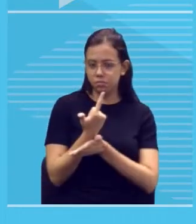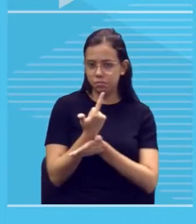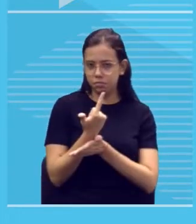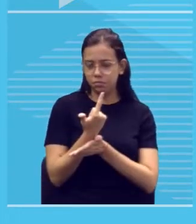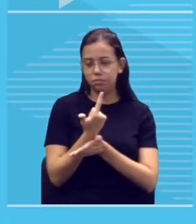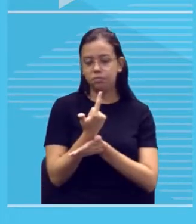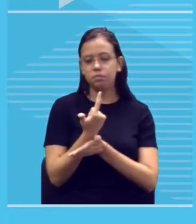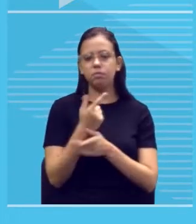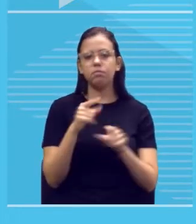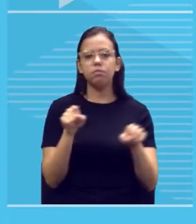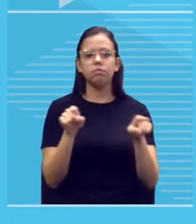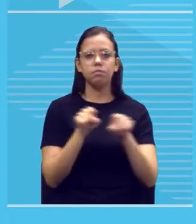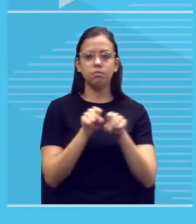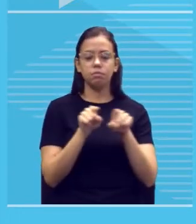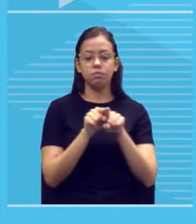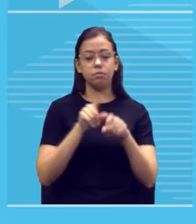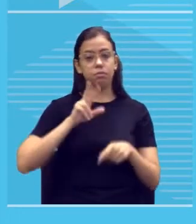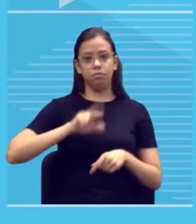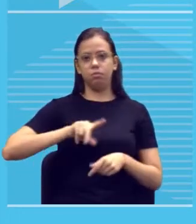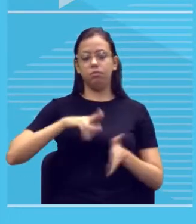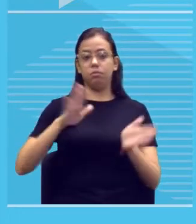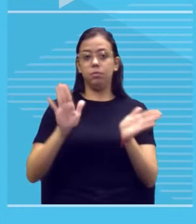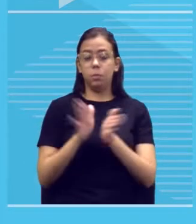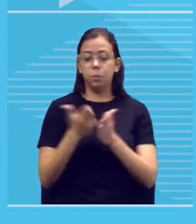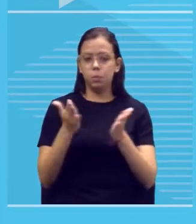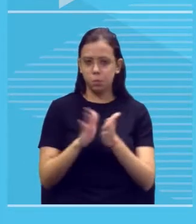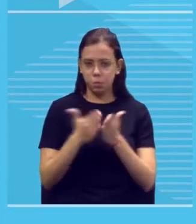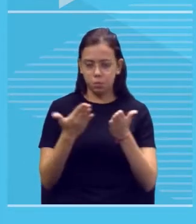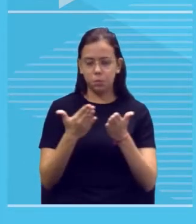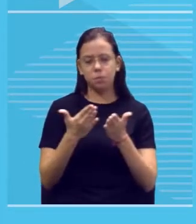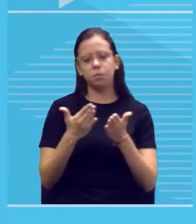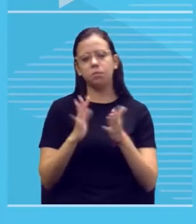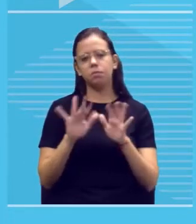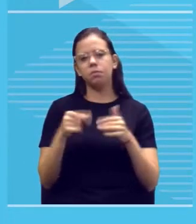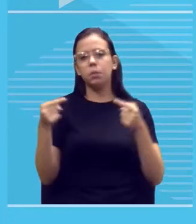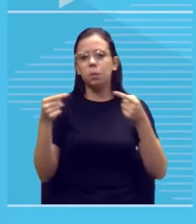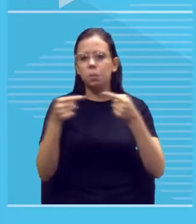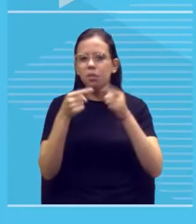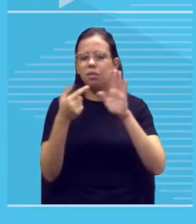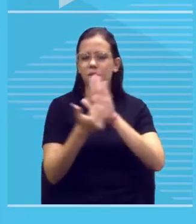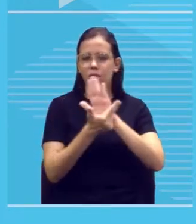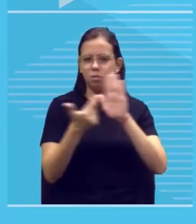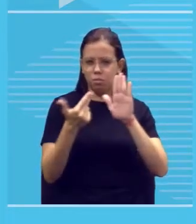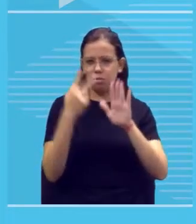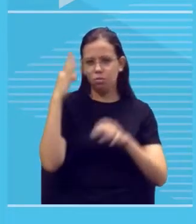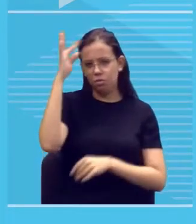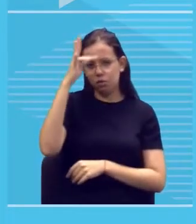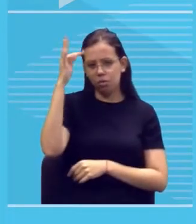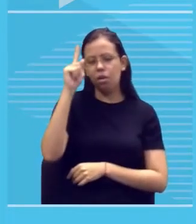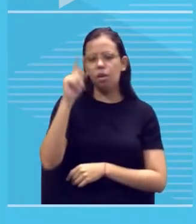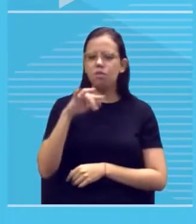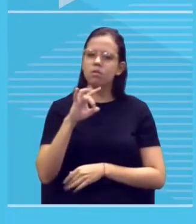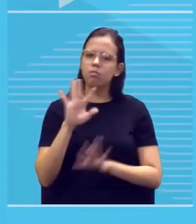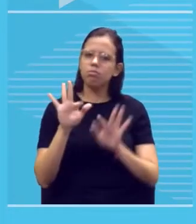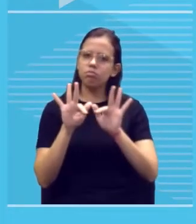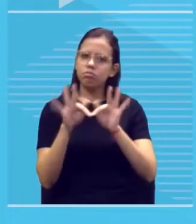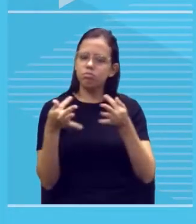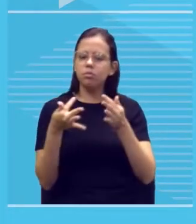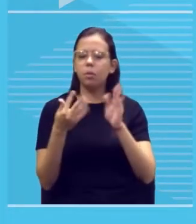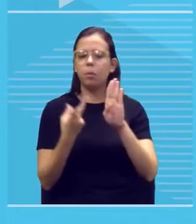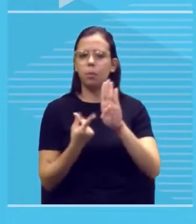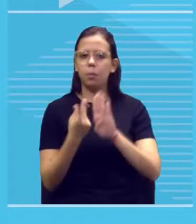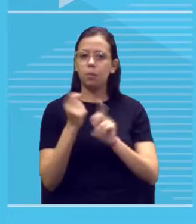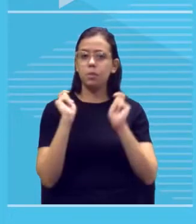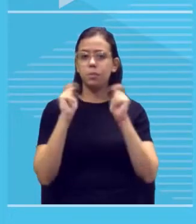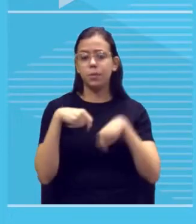e não é pobre aí de acordo com o Bertoldo brecha né você é só o Pequeno Burguês aqui pode